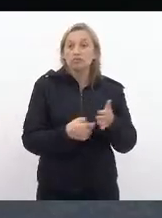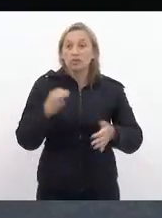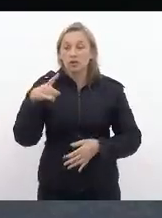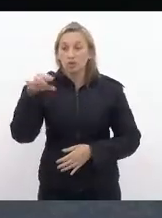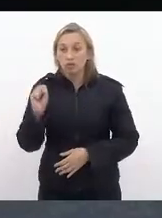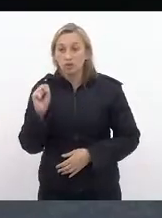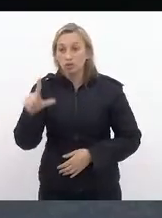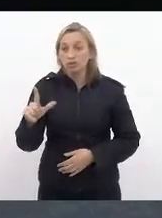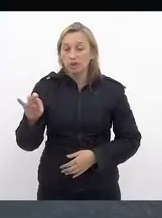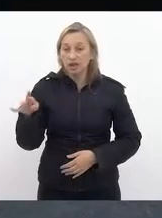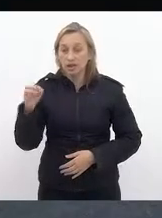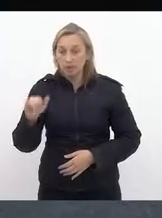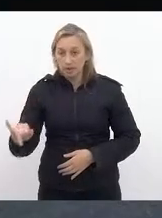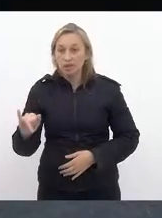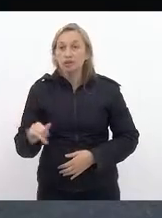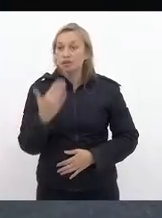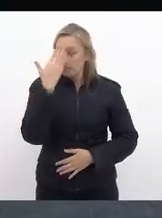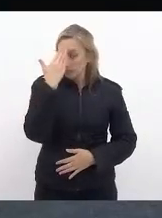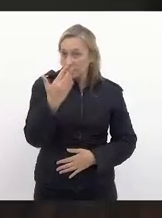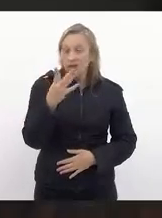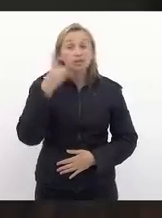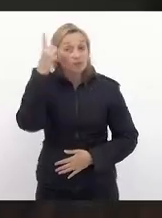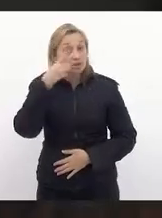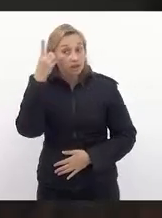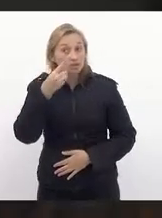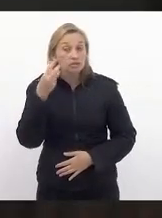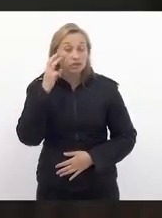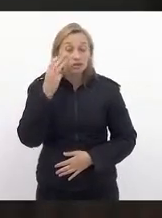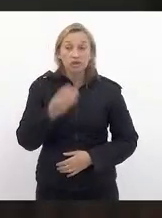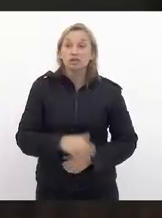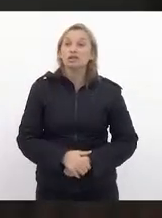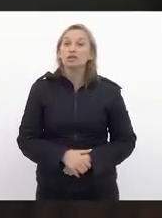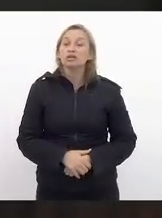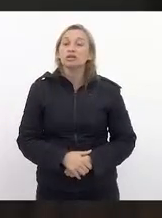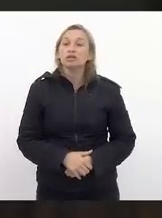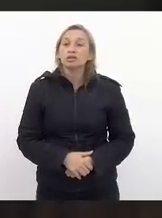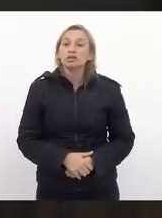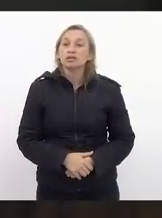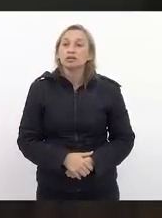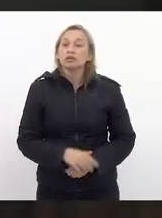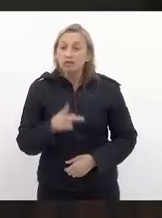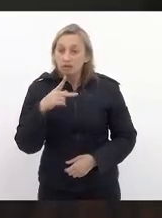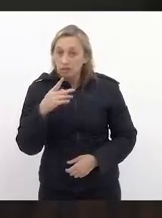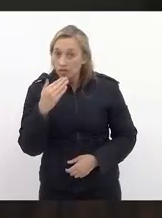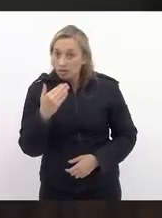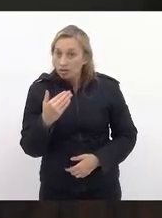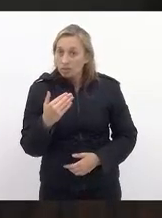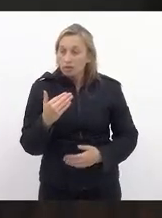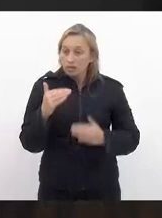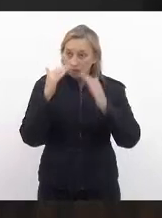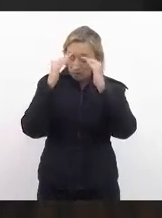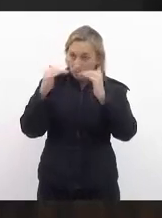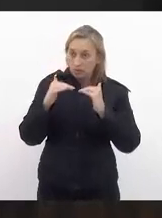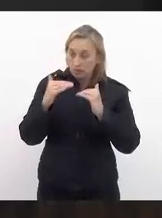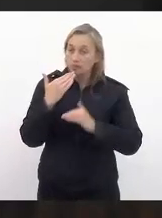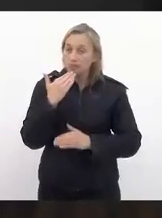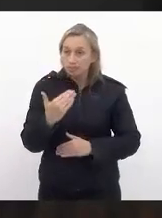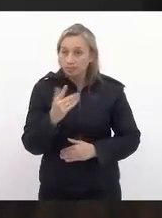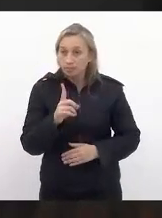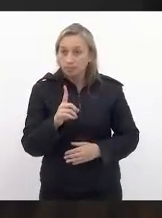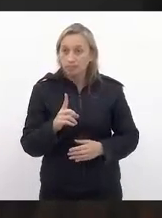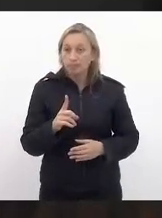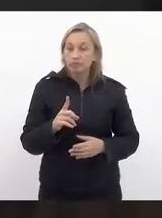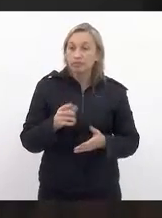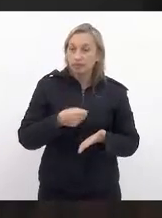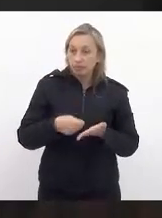que o sol e Paracambi agradeço é o Deputado waldeck Carneiro ou acatar minha solicitação de não se